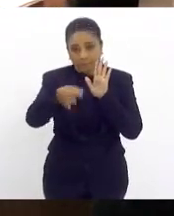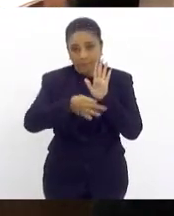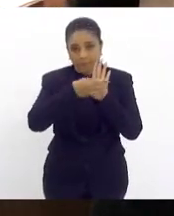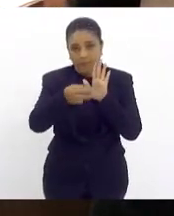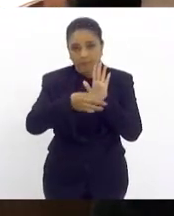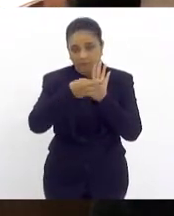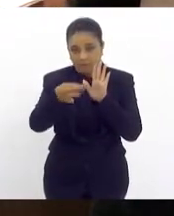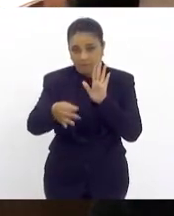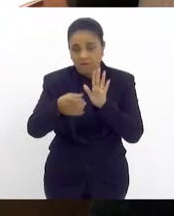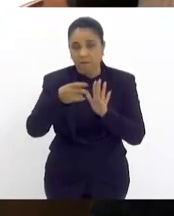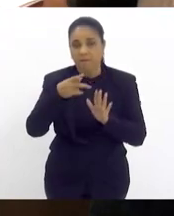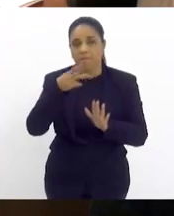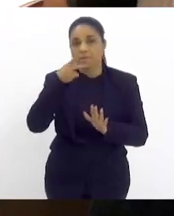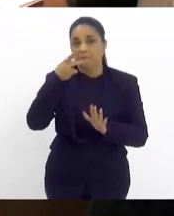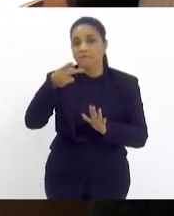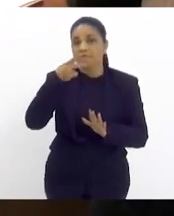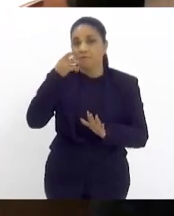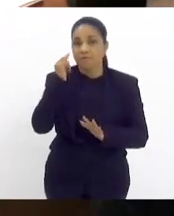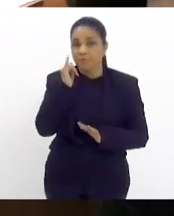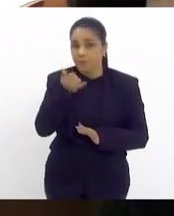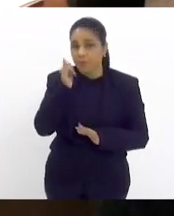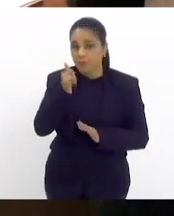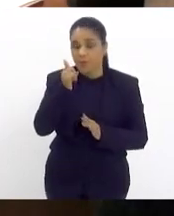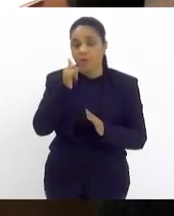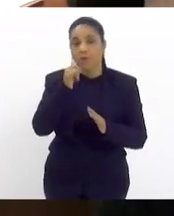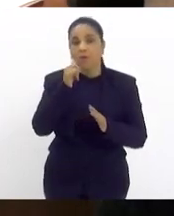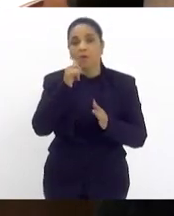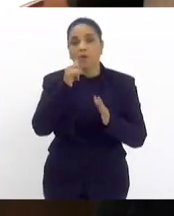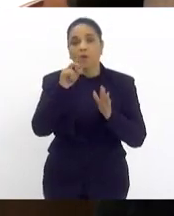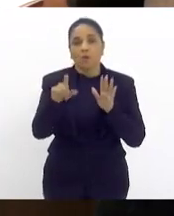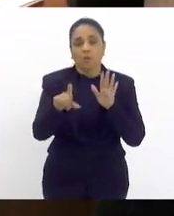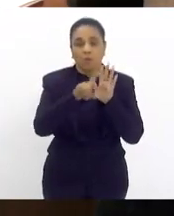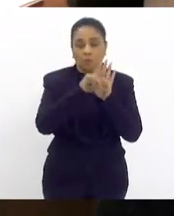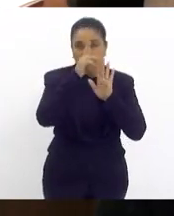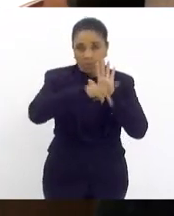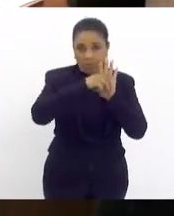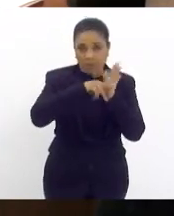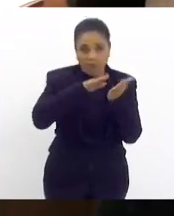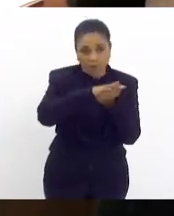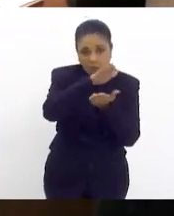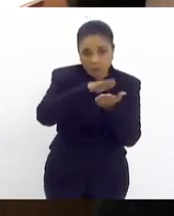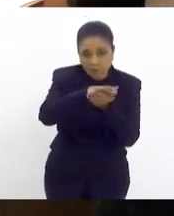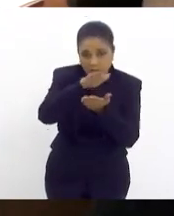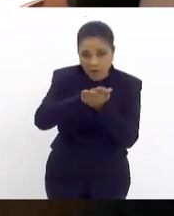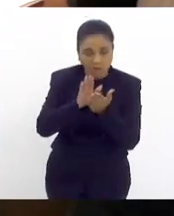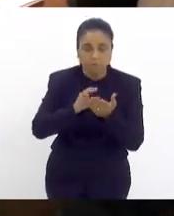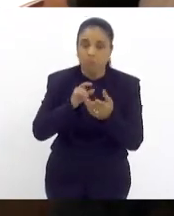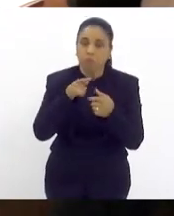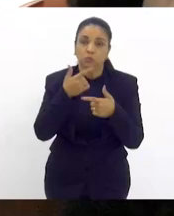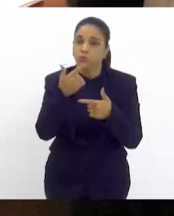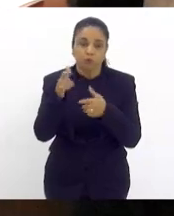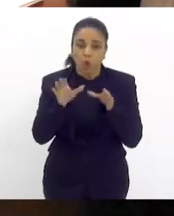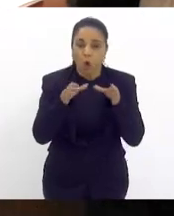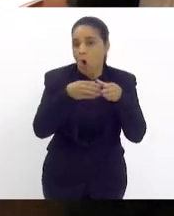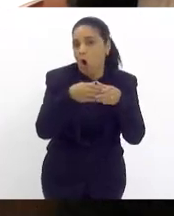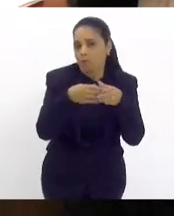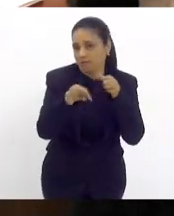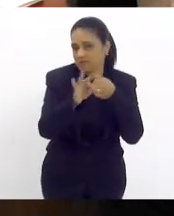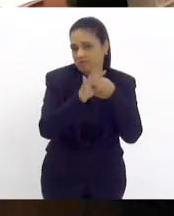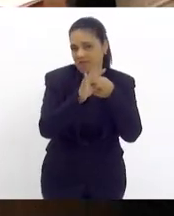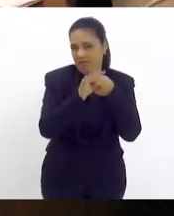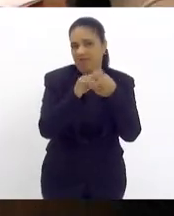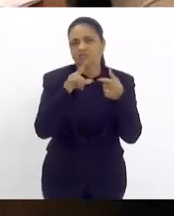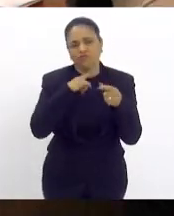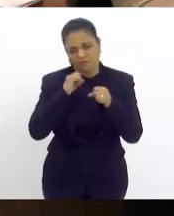projeto ele é publicado ele não caminhava nas comissões a ccj tivemos